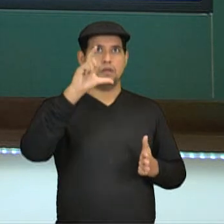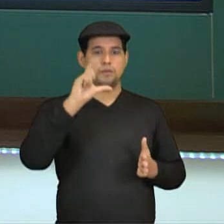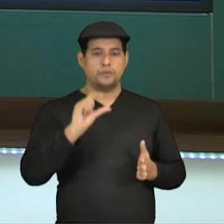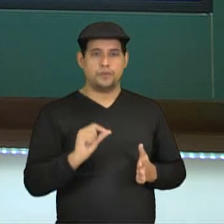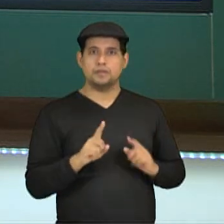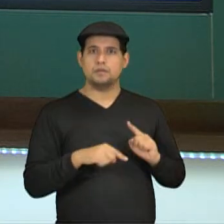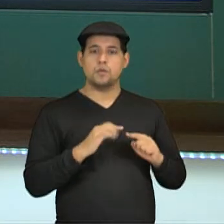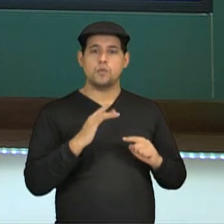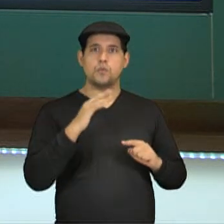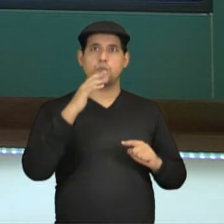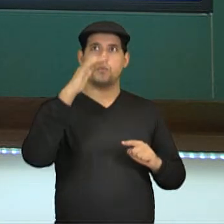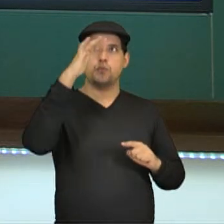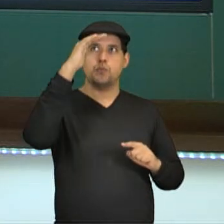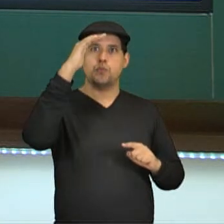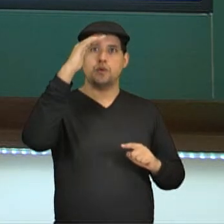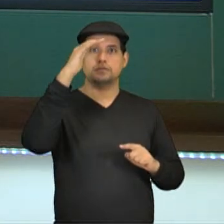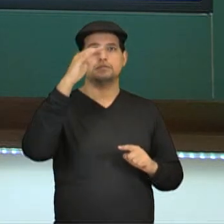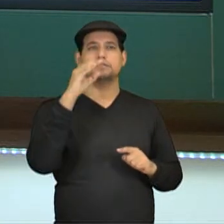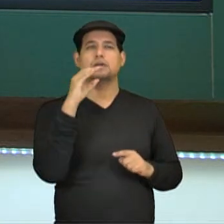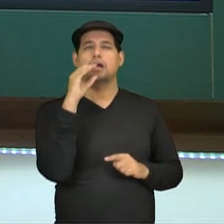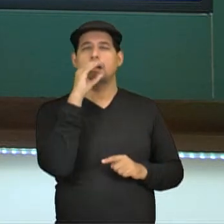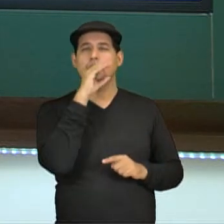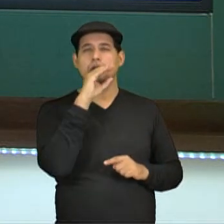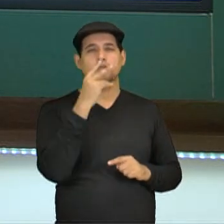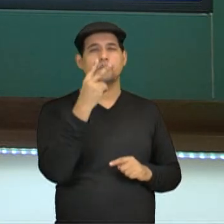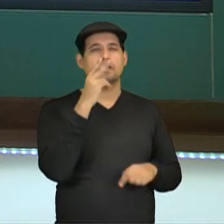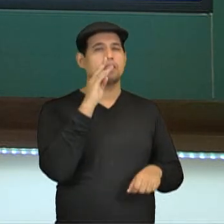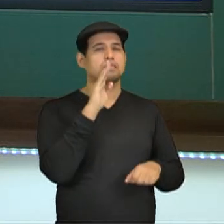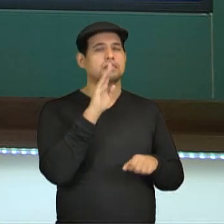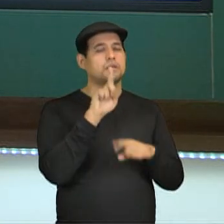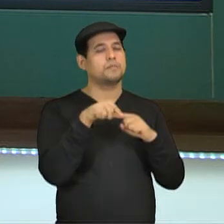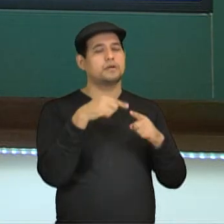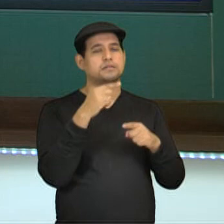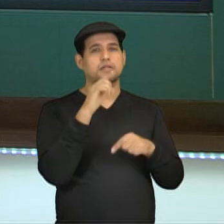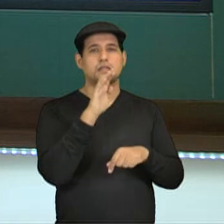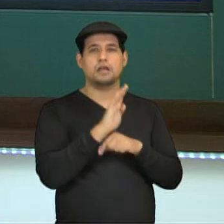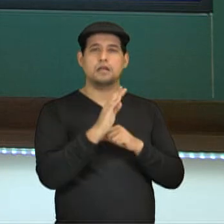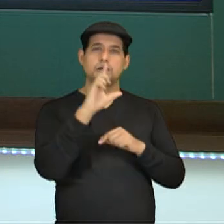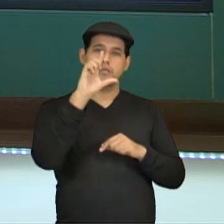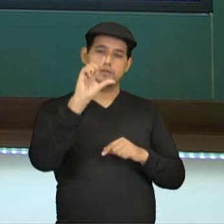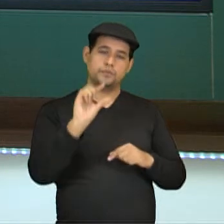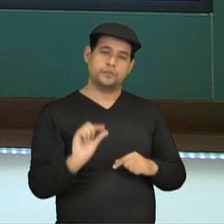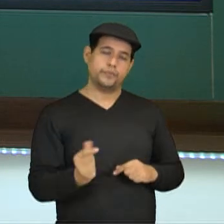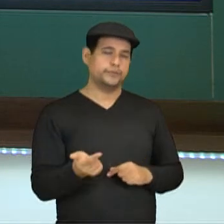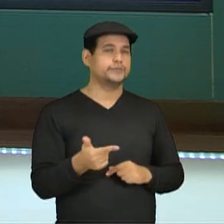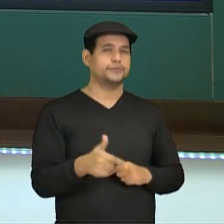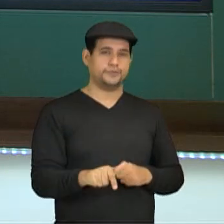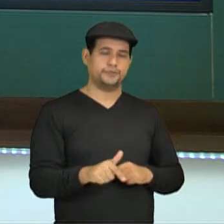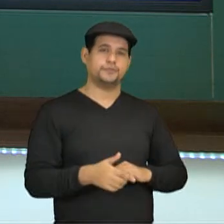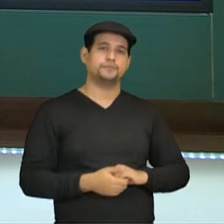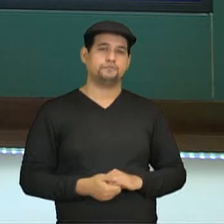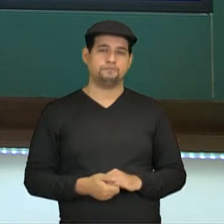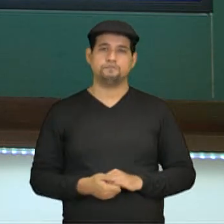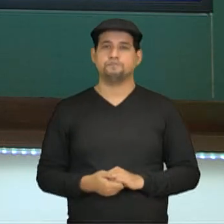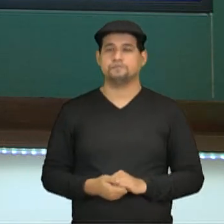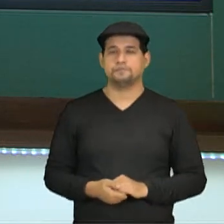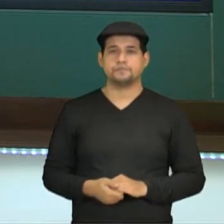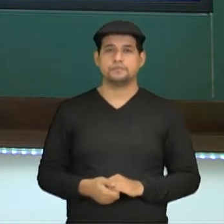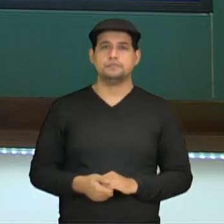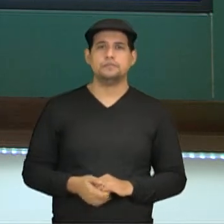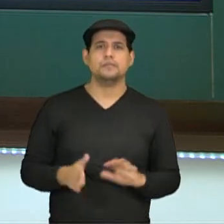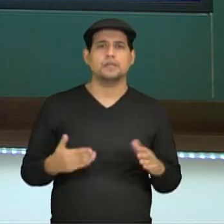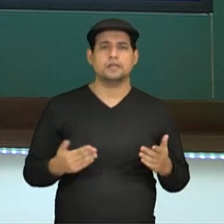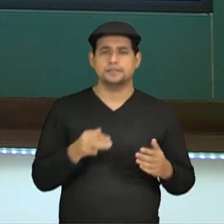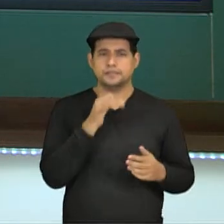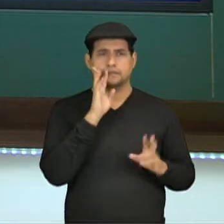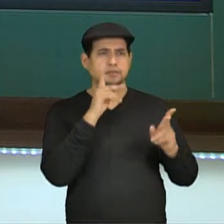sobe, até chegar perto das 2 horas da tarde, e daí começa a diminuir novamente, ok? Então, olha